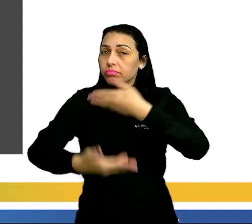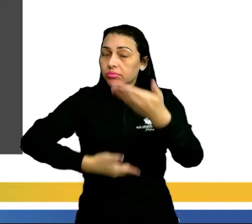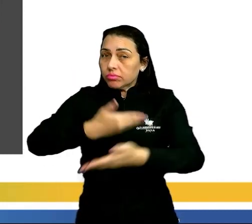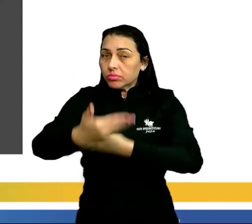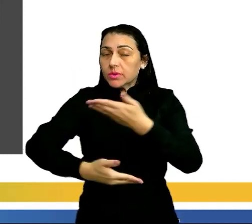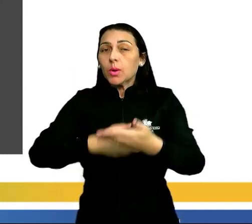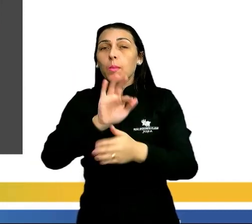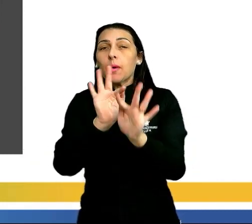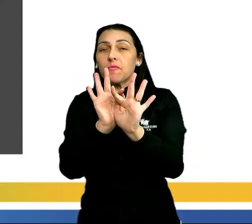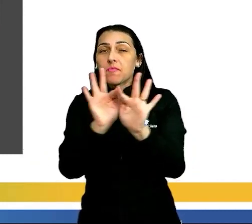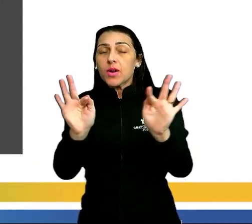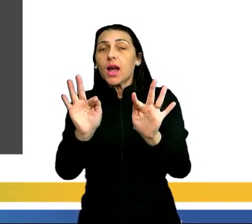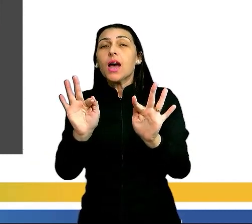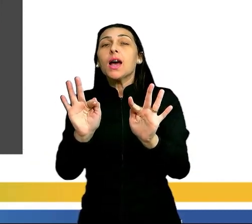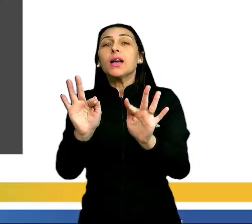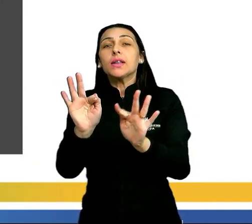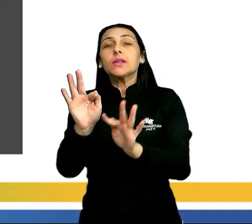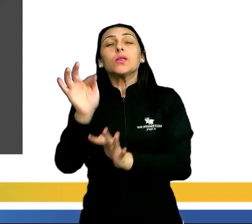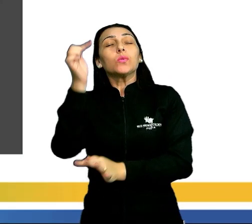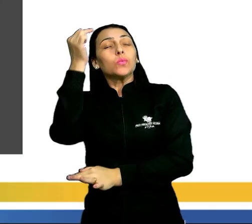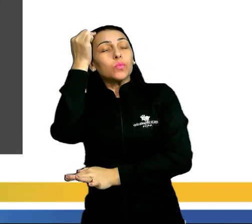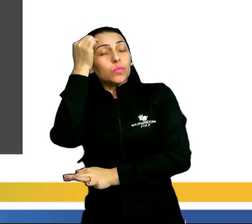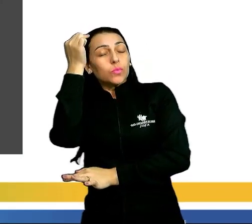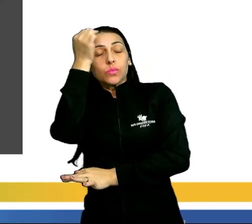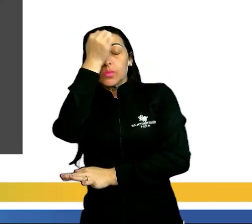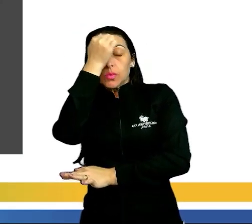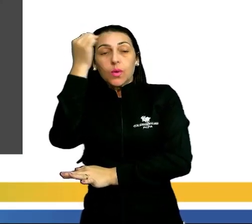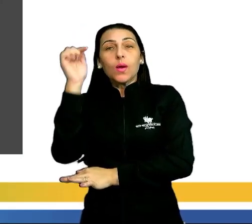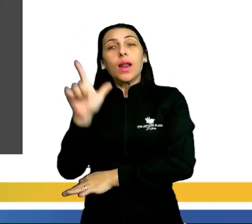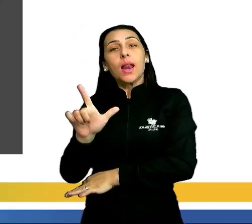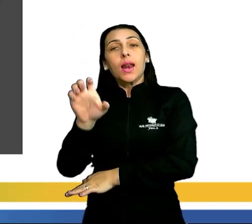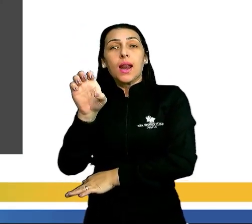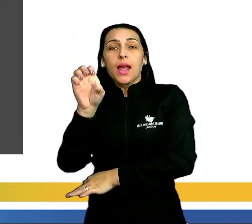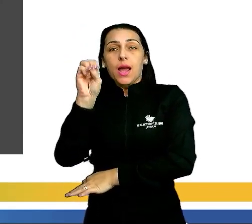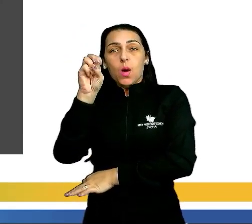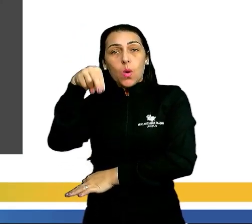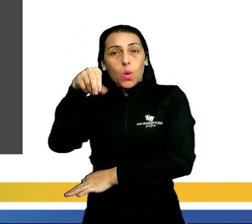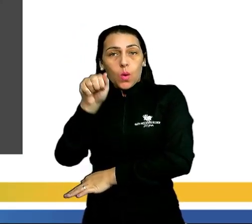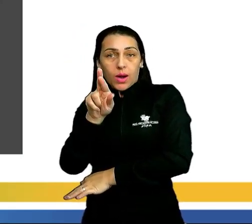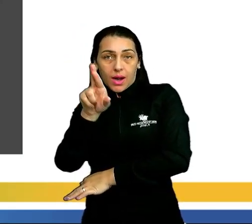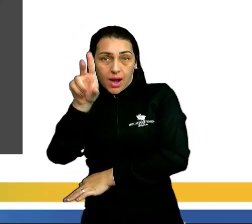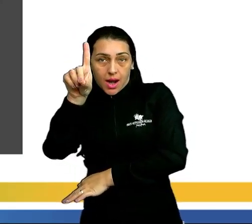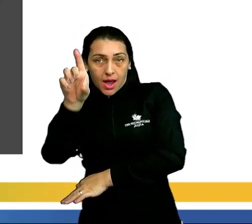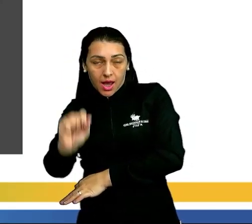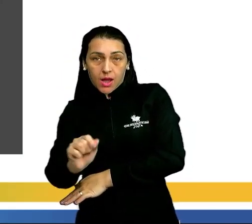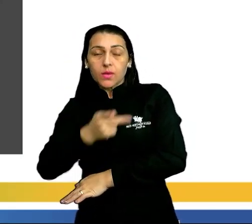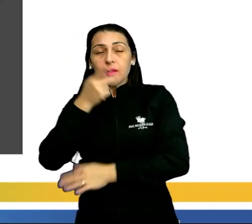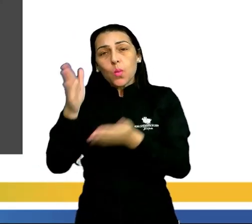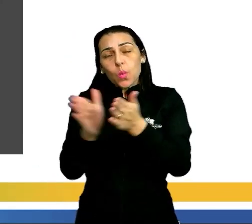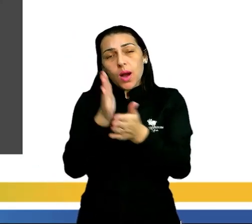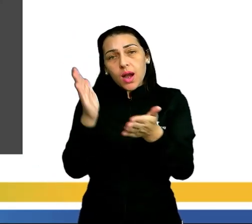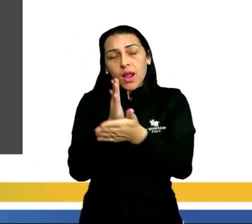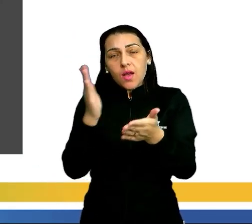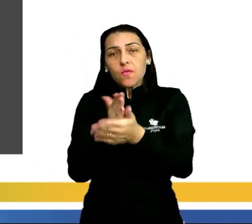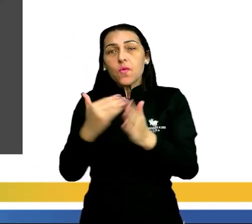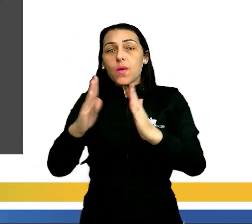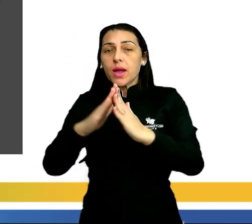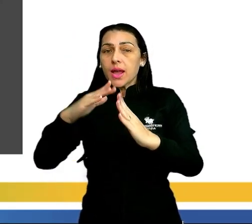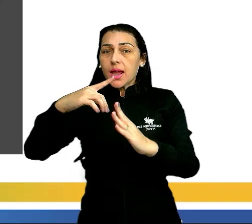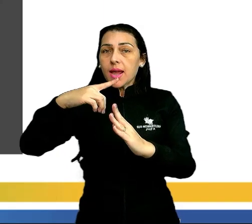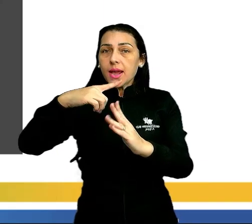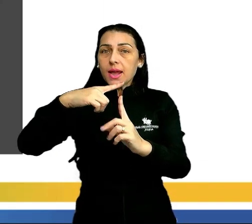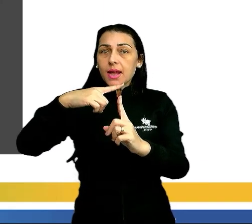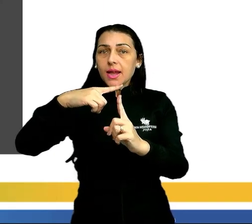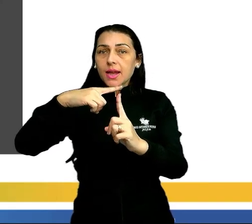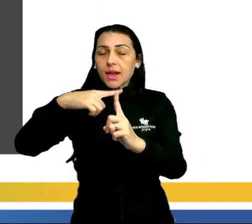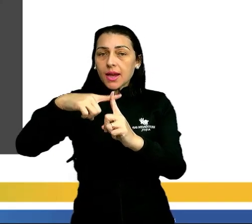Leonardo Boff, que ele é um teólogo franciscano, e quando ele escreveu o livro Igreja, Carisma e Poder, e o outro livro,